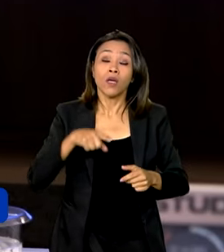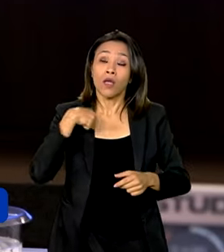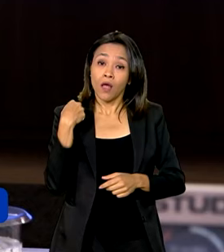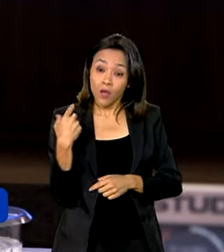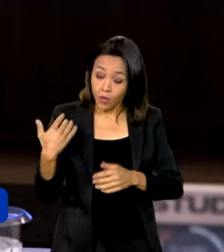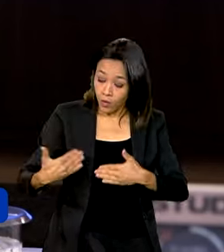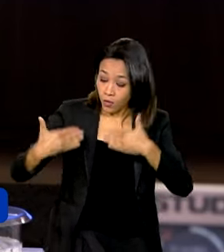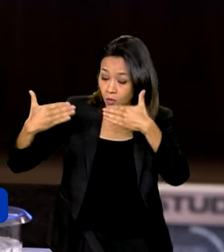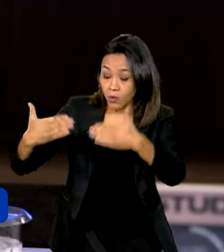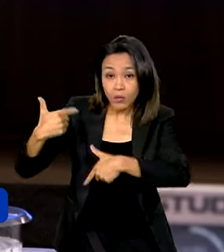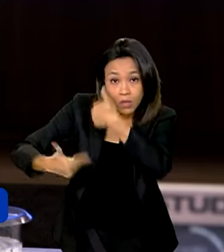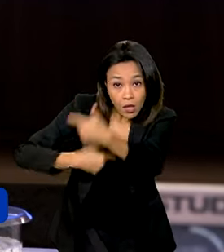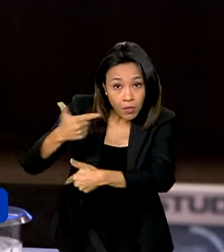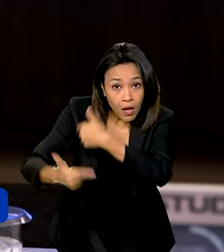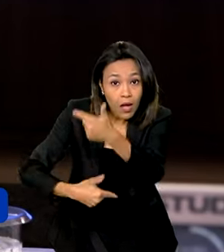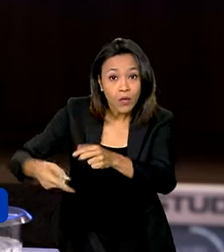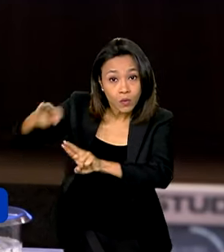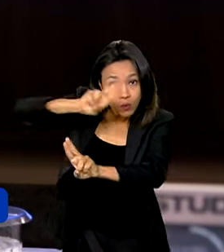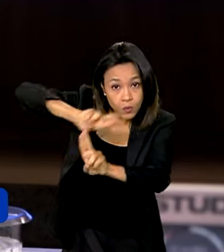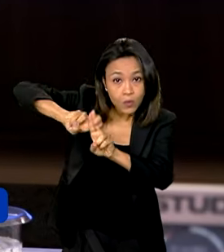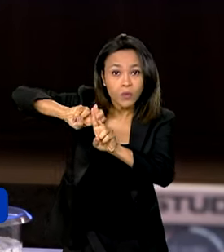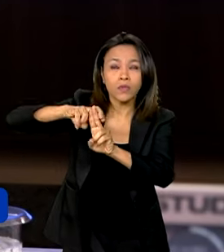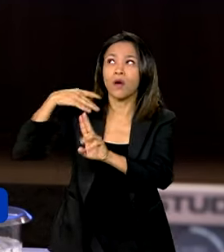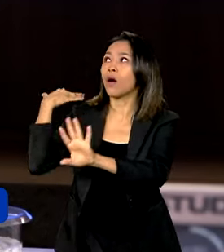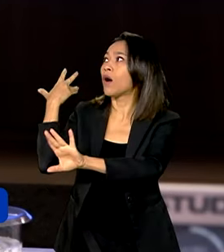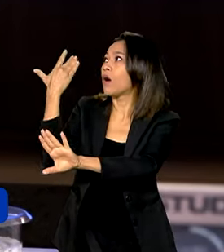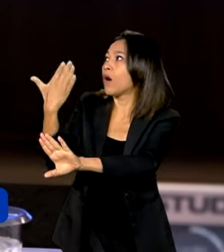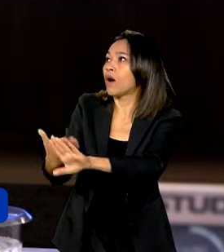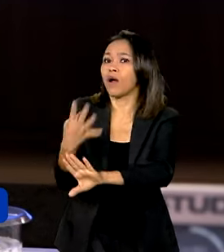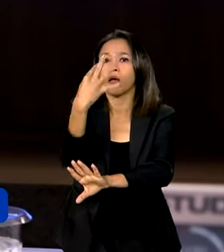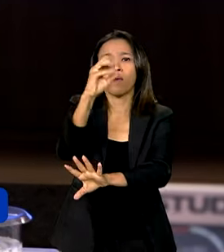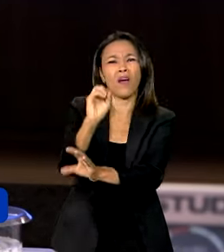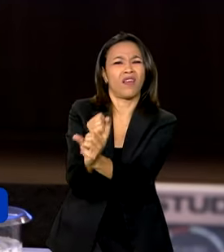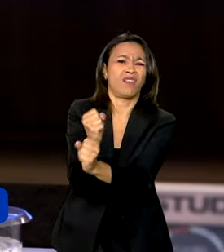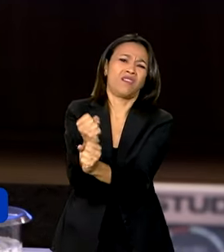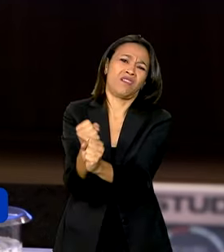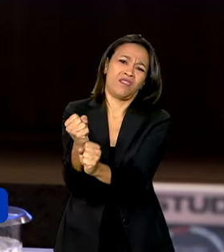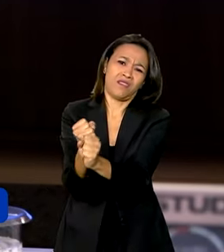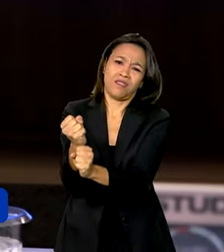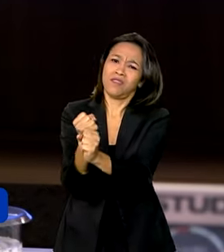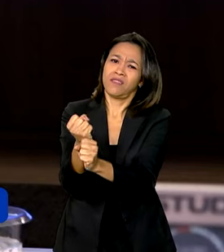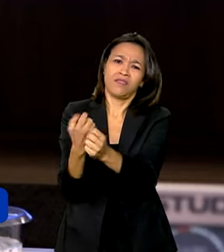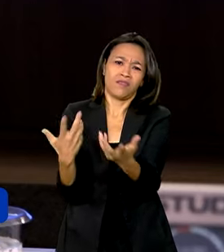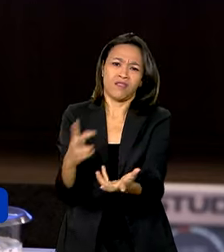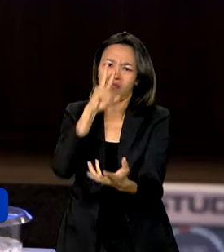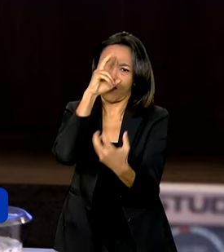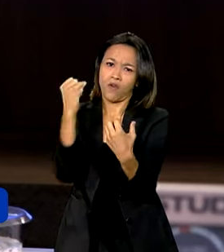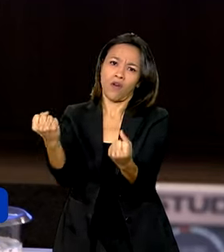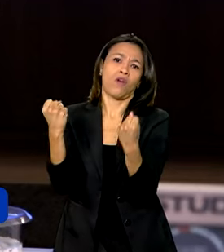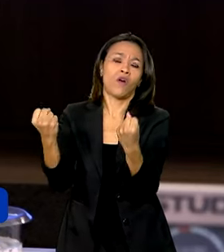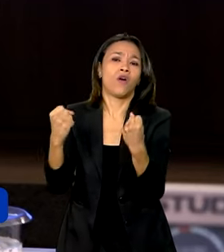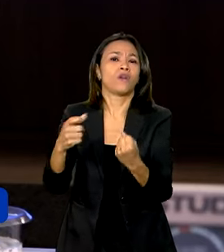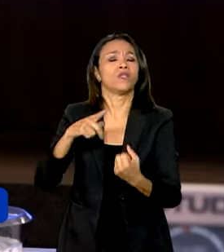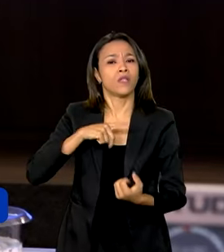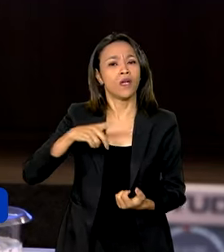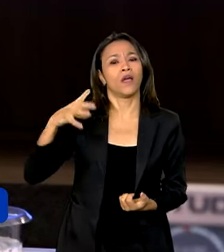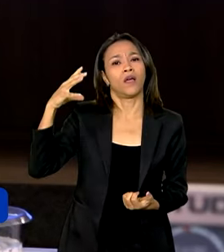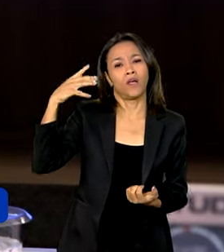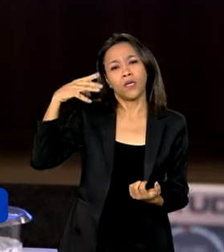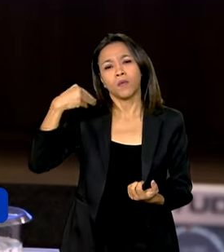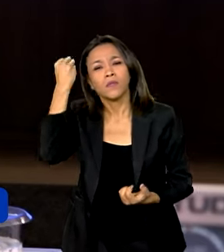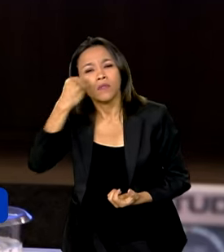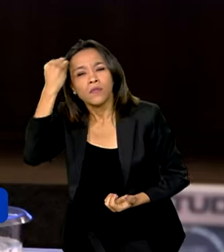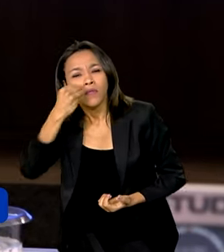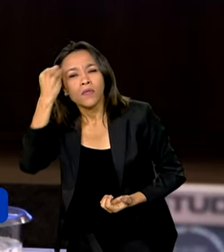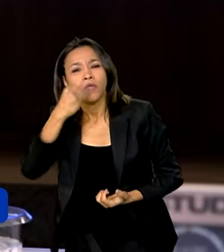constroem numa história de 40 anos então isso dá muita força né porque tem todo um aprendizado nós fazemos parte de uma